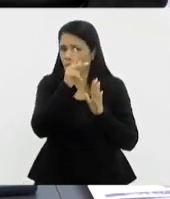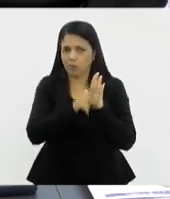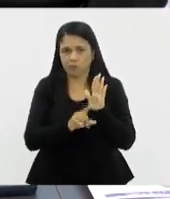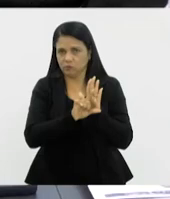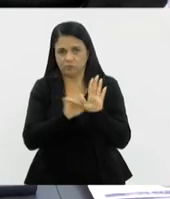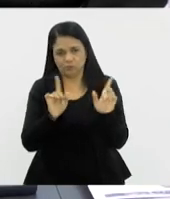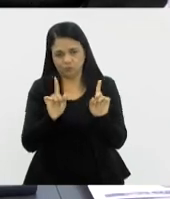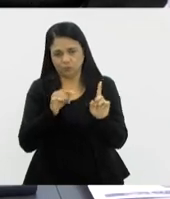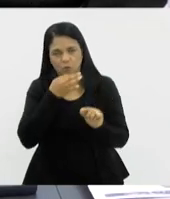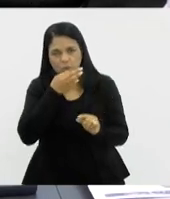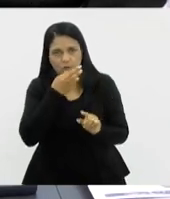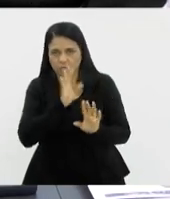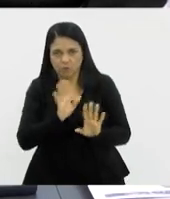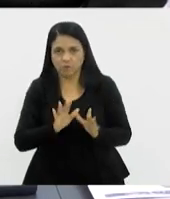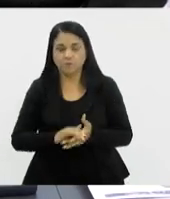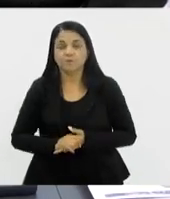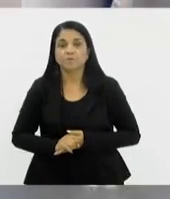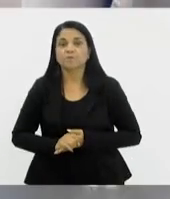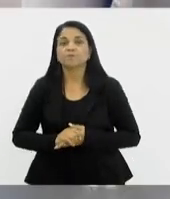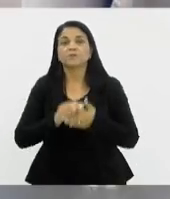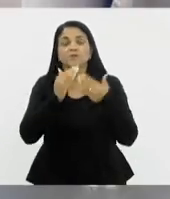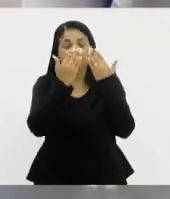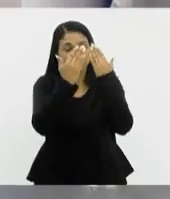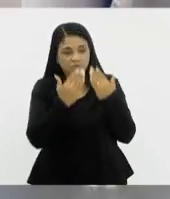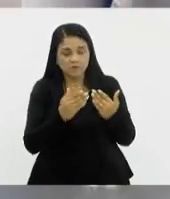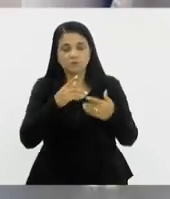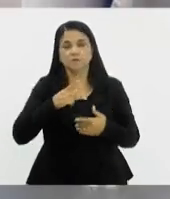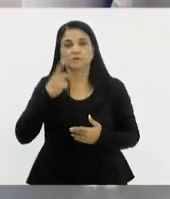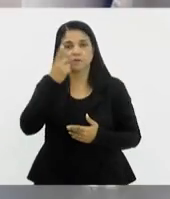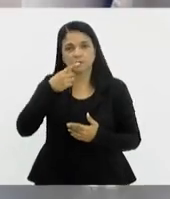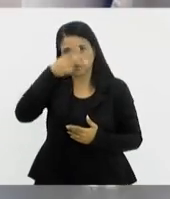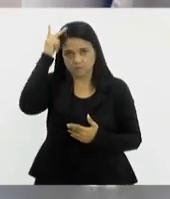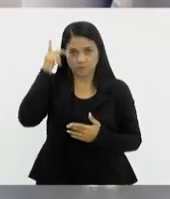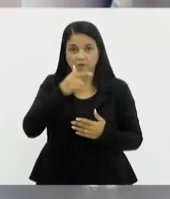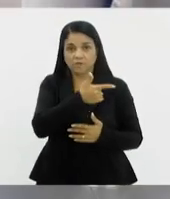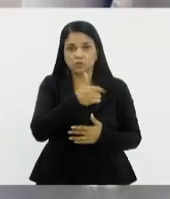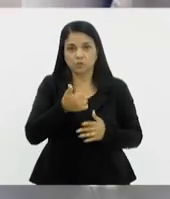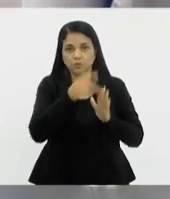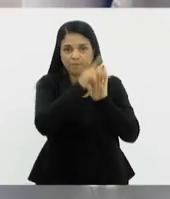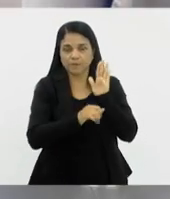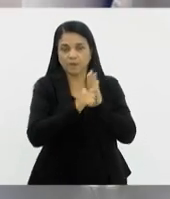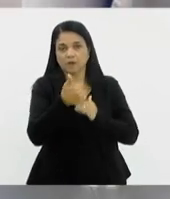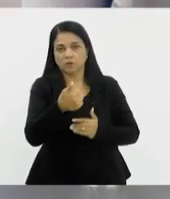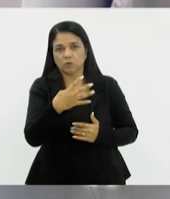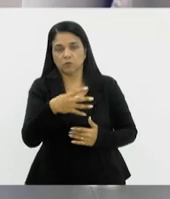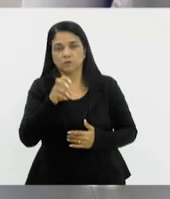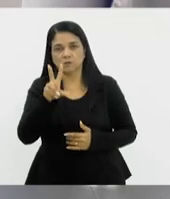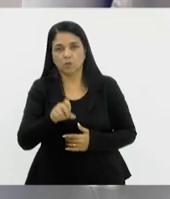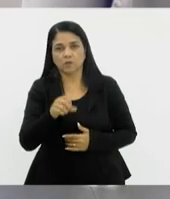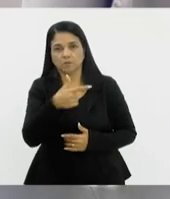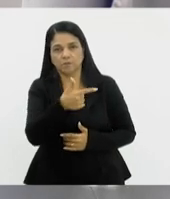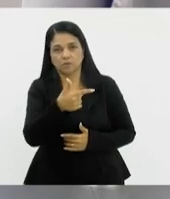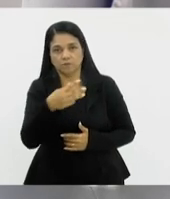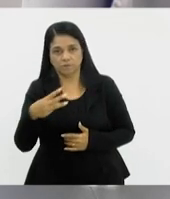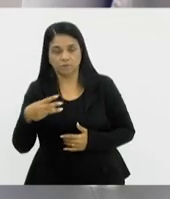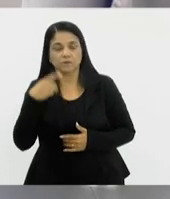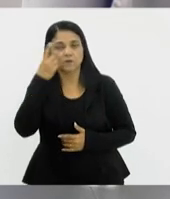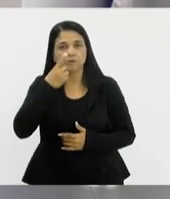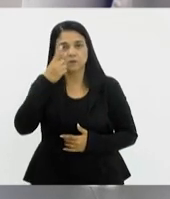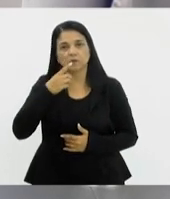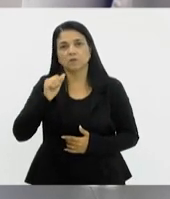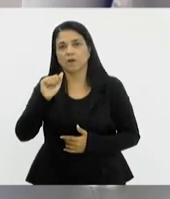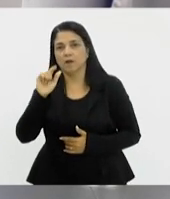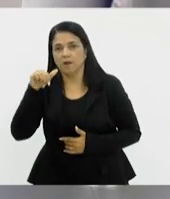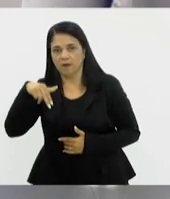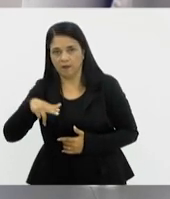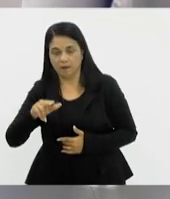nenhum. Bem, projeto com vista, então, para o gabinete do deputado Luiz Paulo, voo 21 da pauta, o PL 1450 de 23, de autoria dos deputados Alan Lopes e Felipe